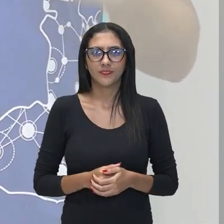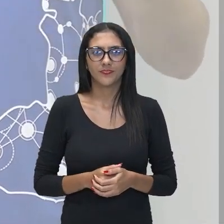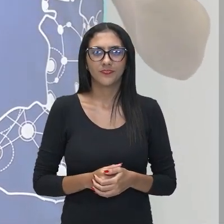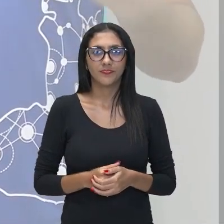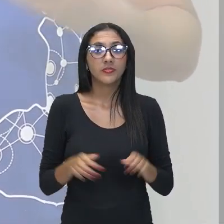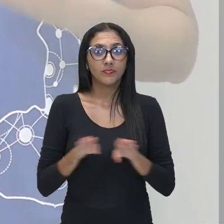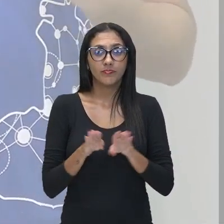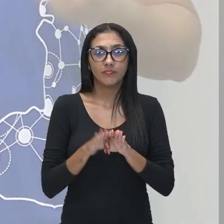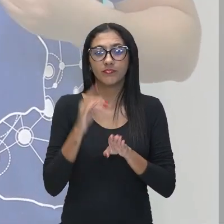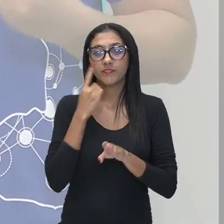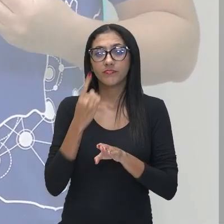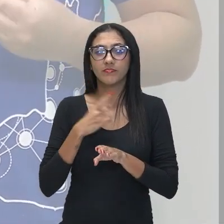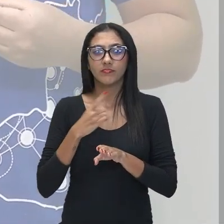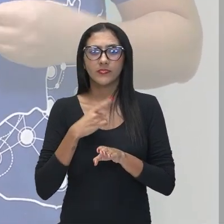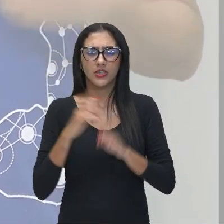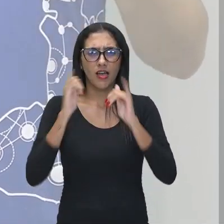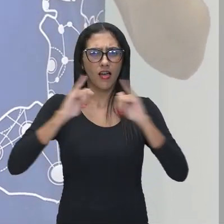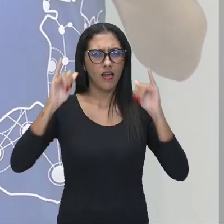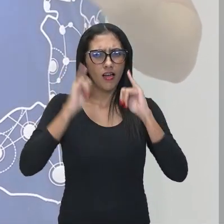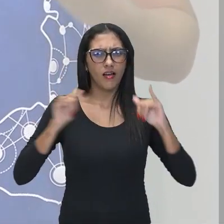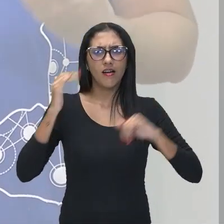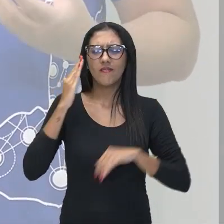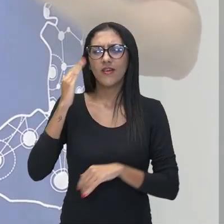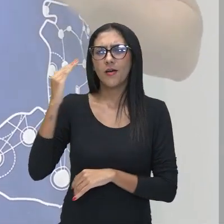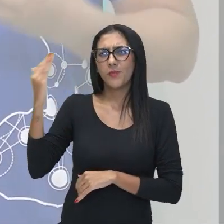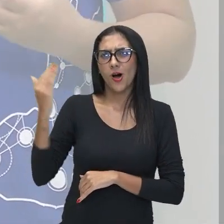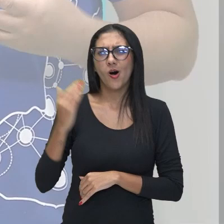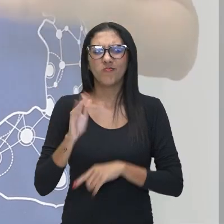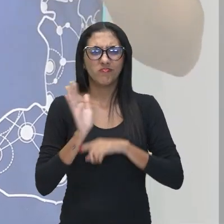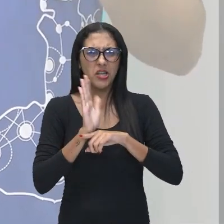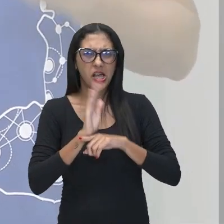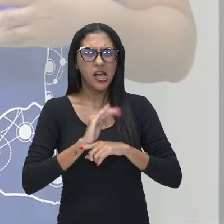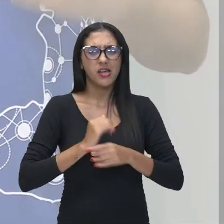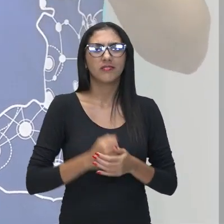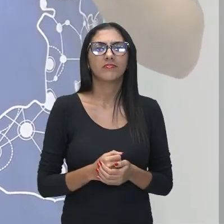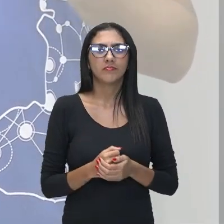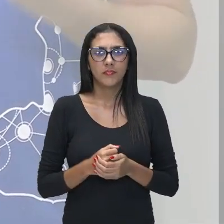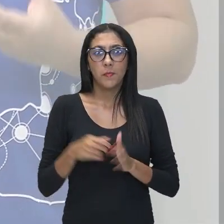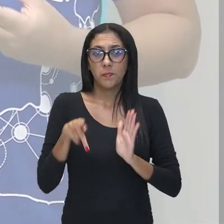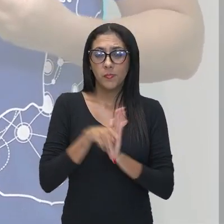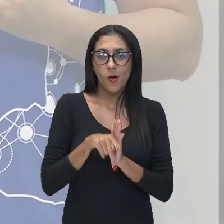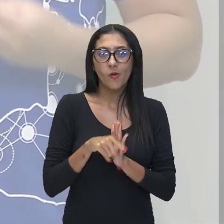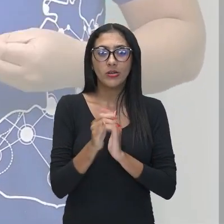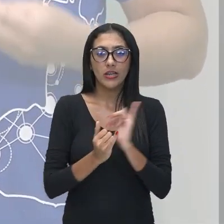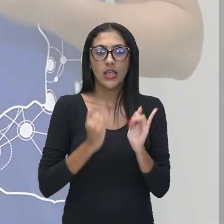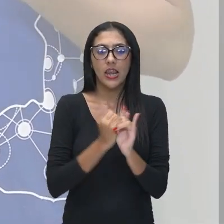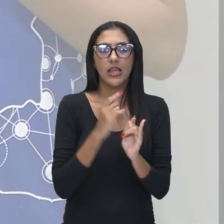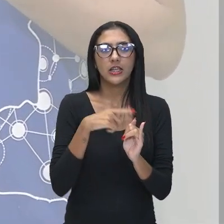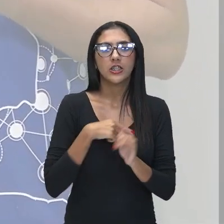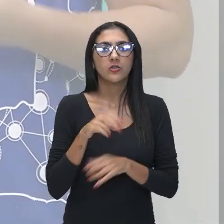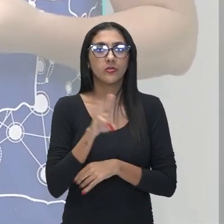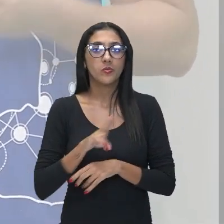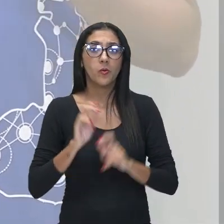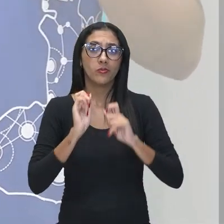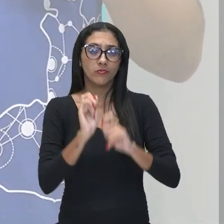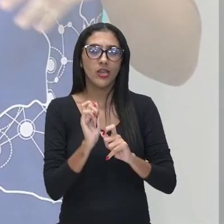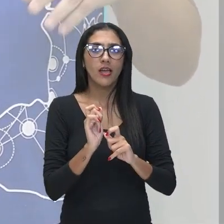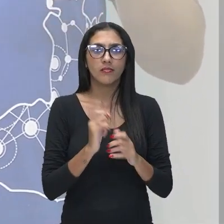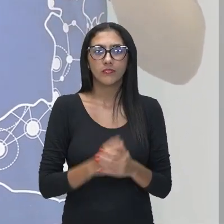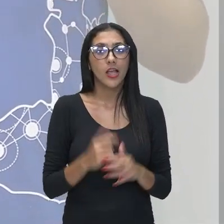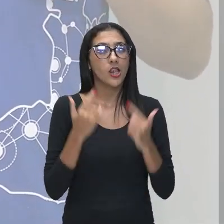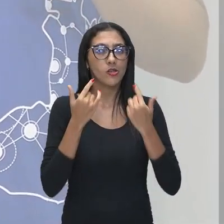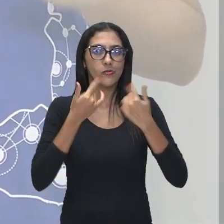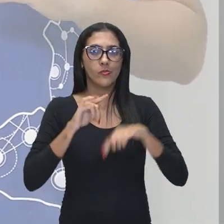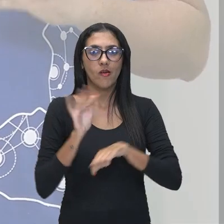de grande comunicação, jornais muito importantes, eles prezam pela linguagem formal, porque